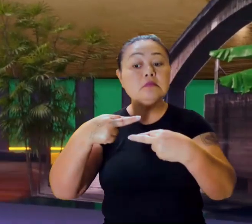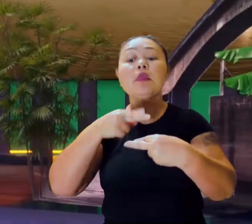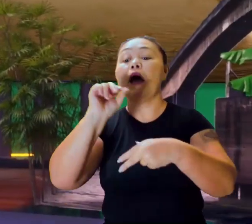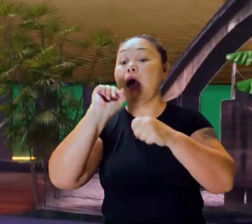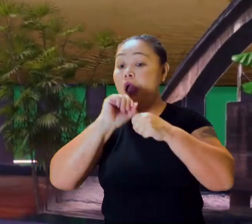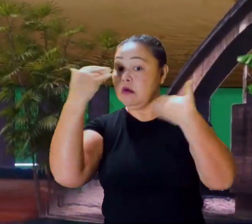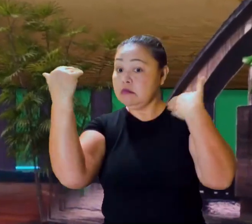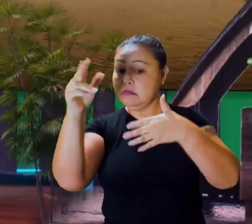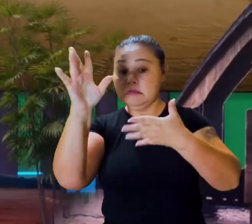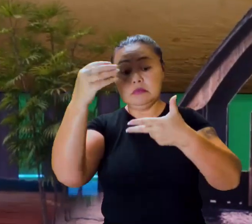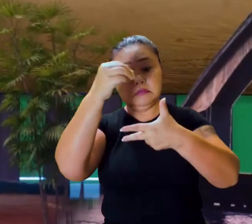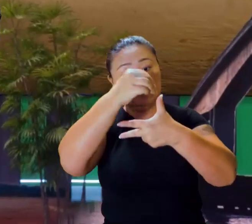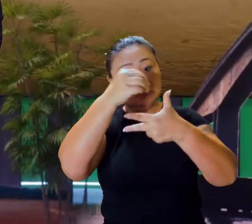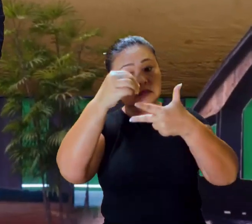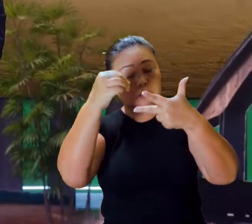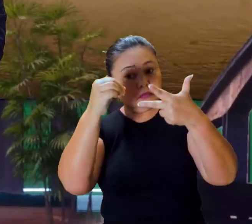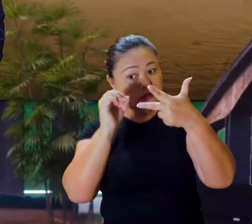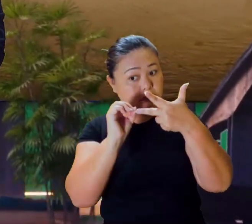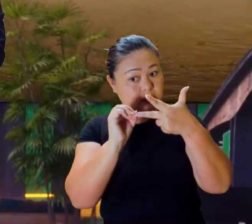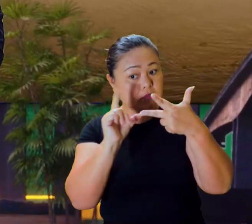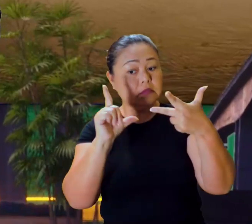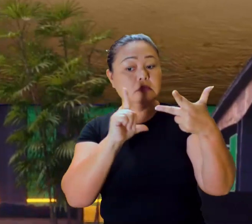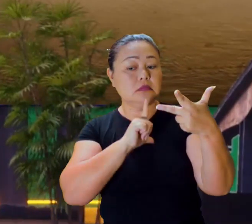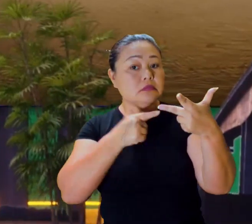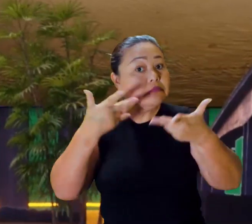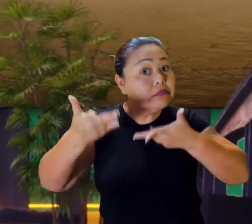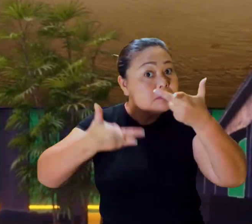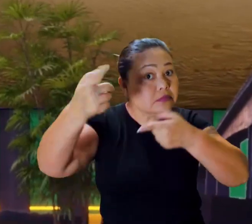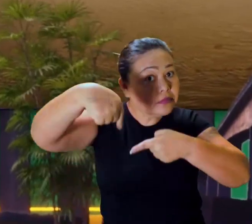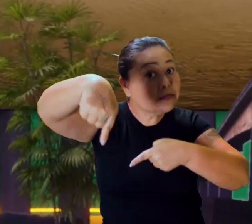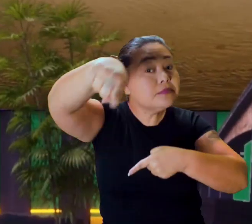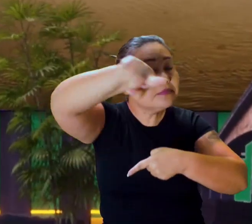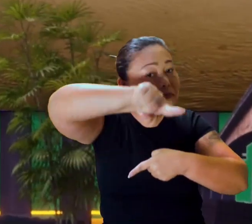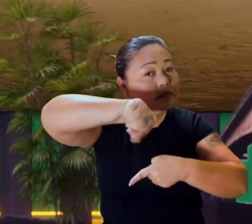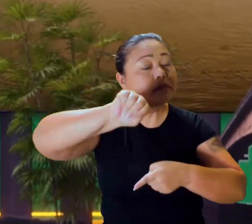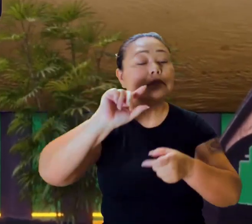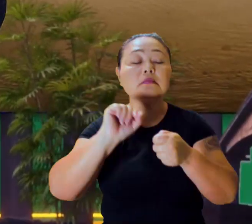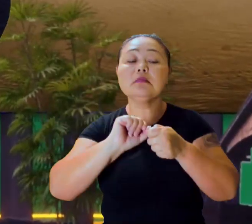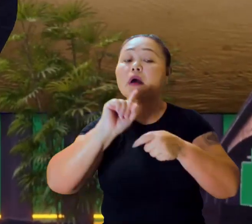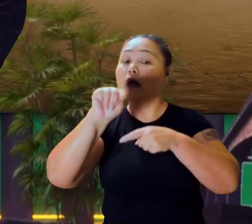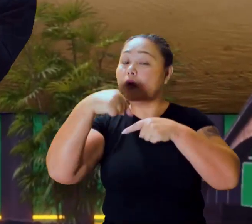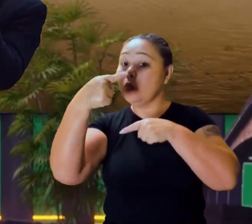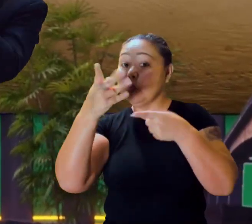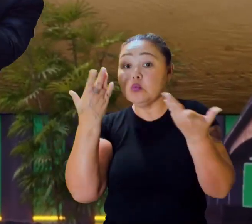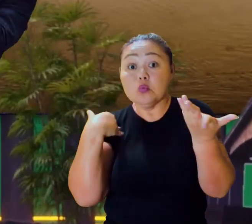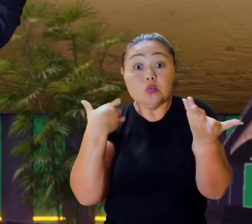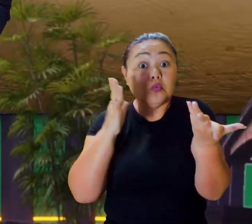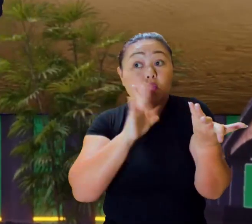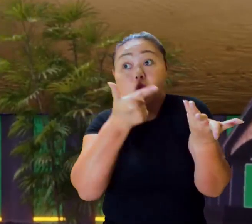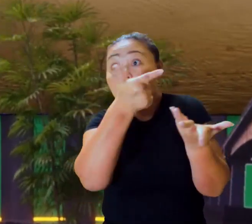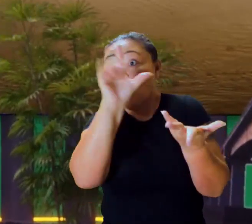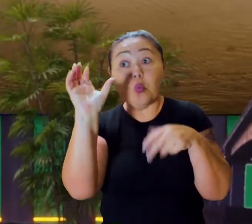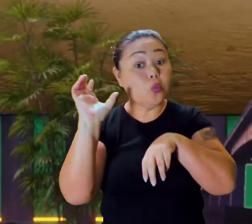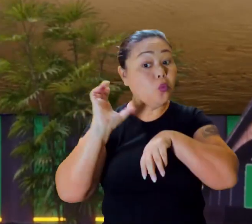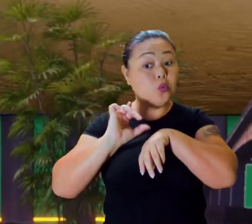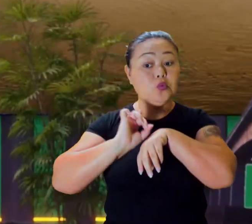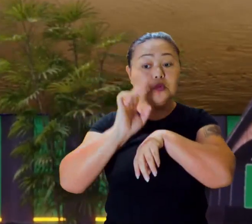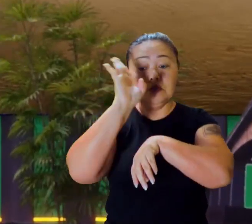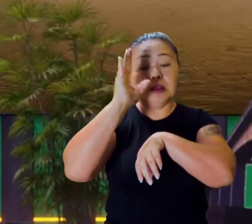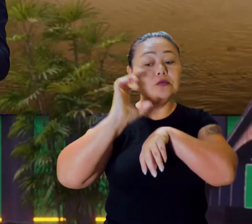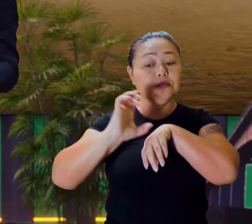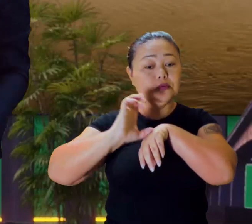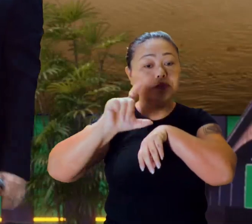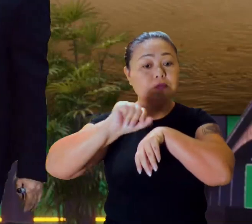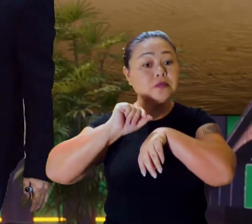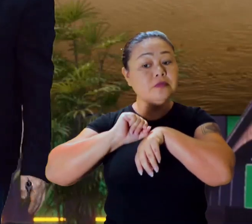do Enem. Isso mesmo. Quer preparar essa galera aí, ó, para não deixar nada a desejar, nenhum curso, nenhum lugar do Brasil. E a gente